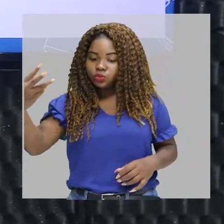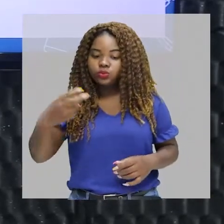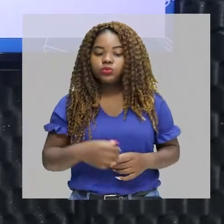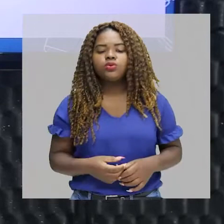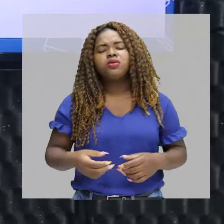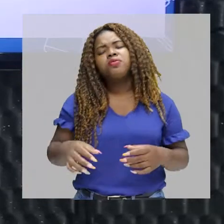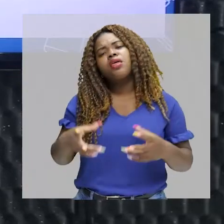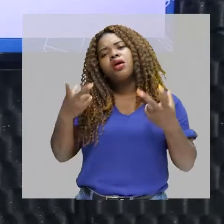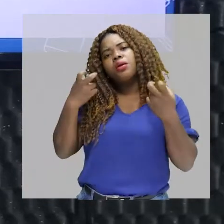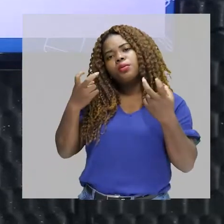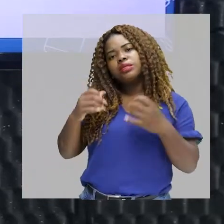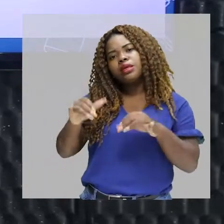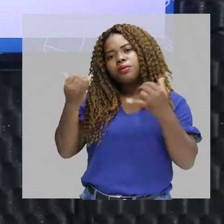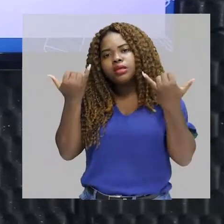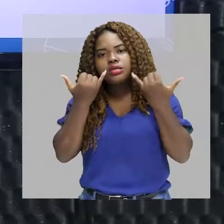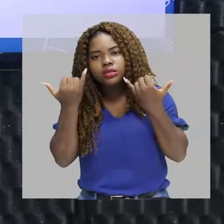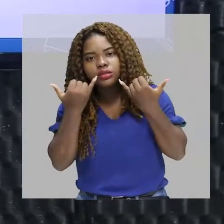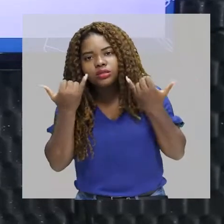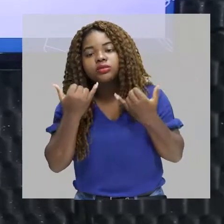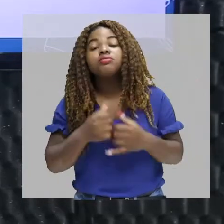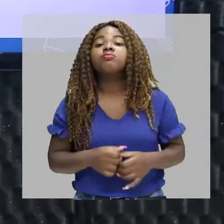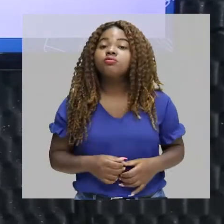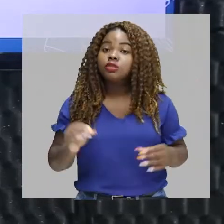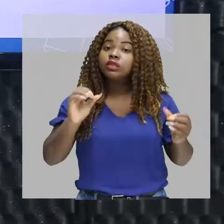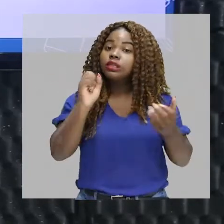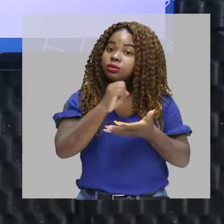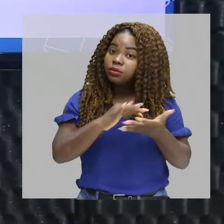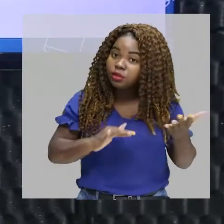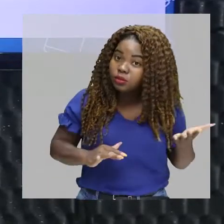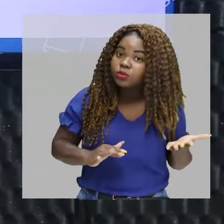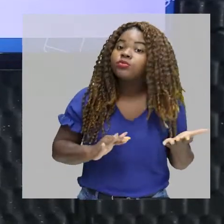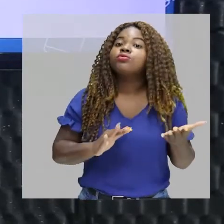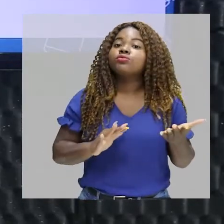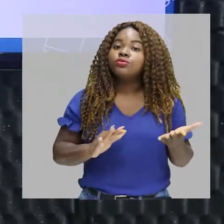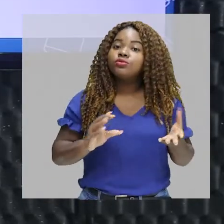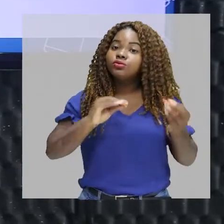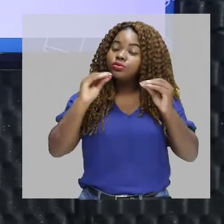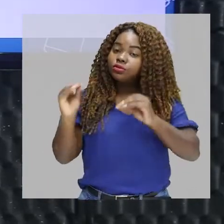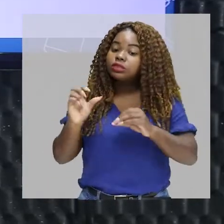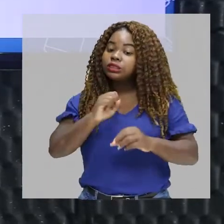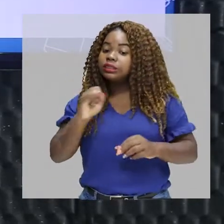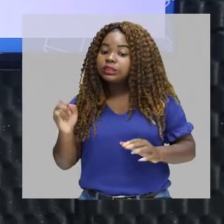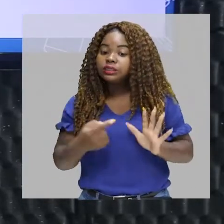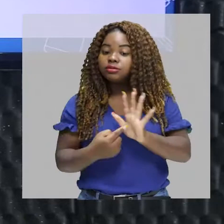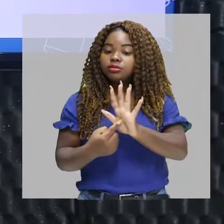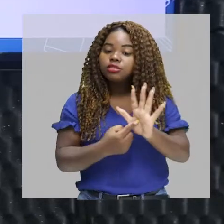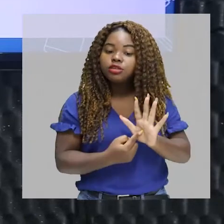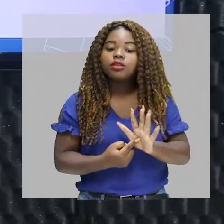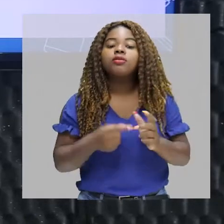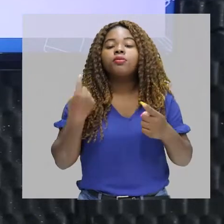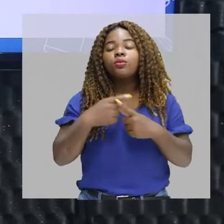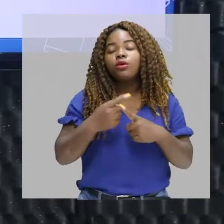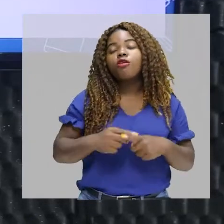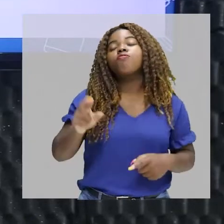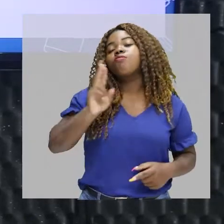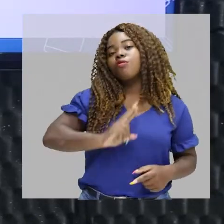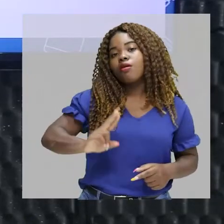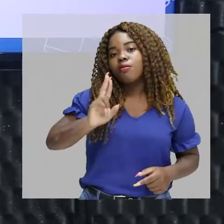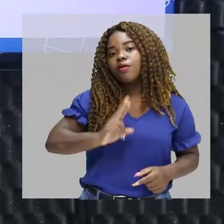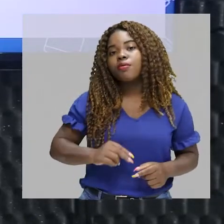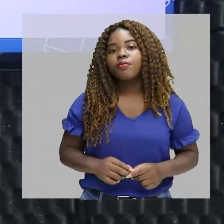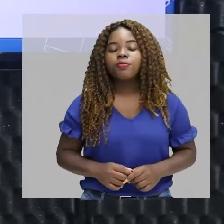sempre atento a essas informações adicionais. Se elas apareceram, é porque nós vamos utilizar. Olha